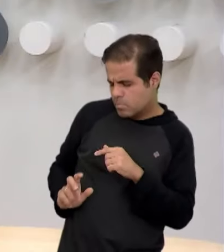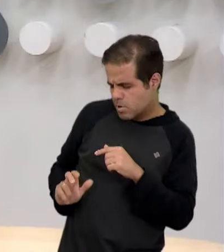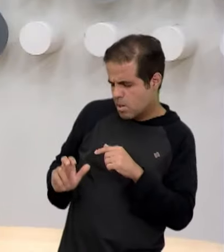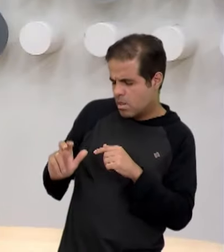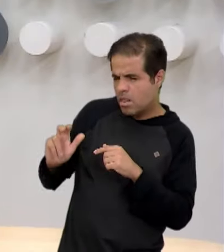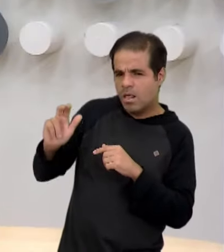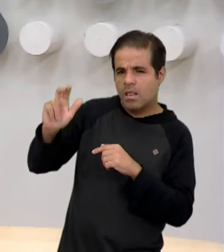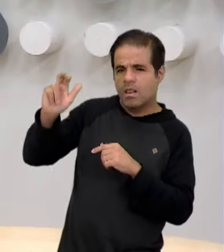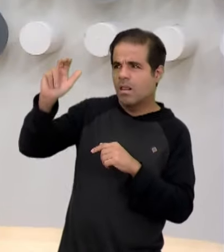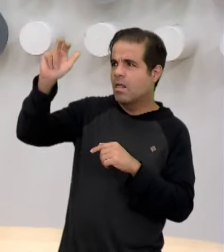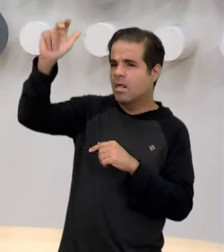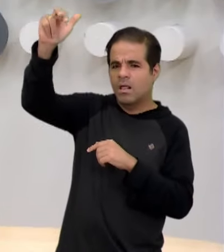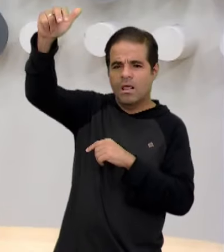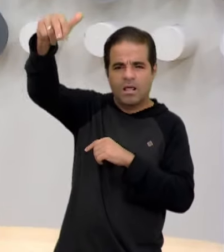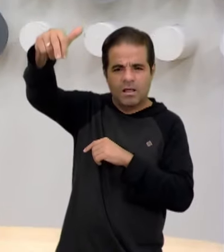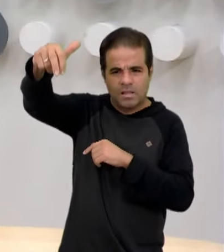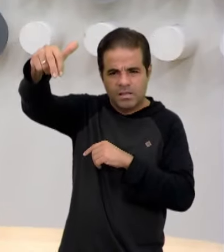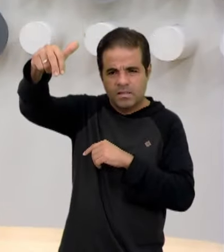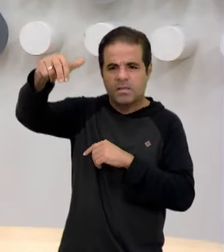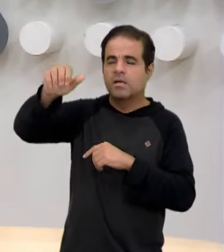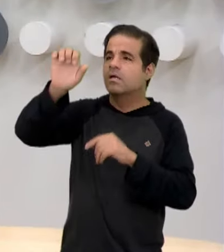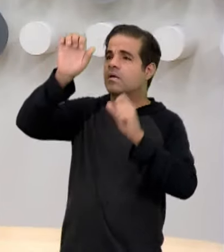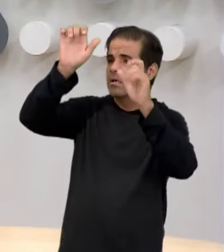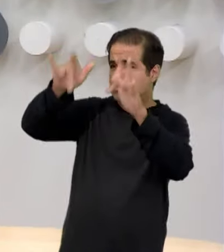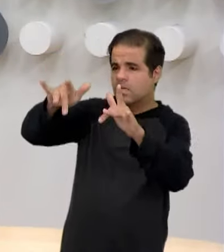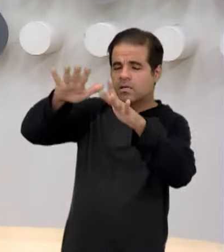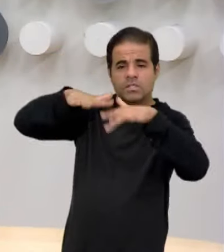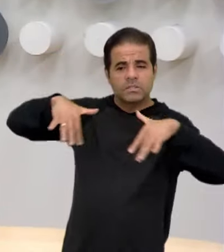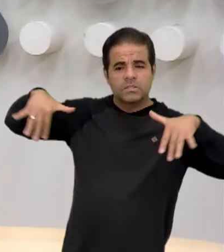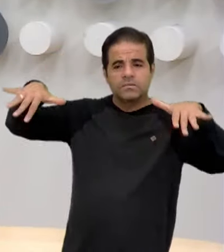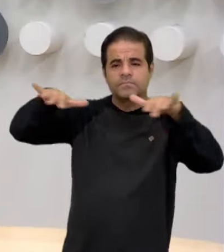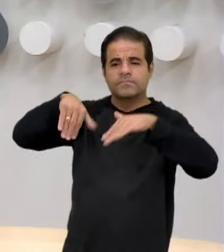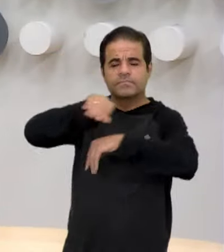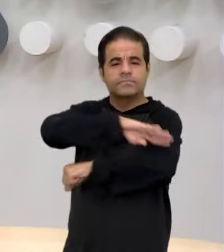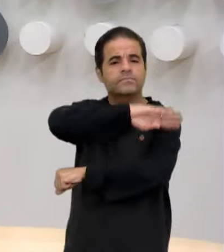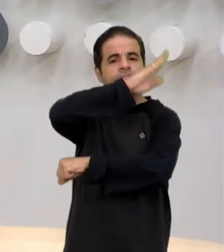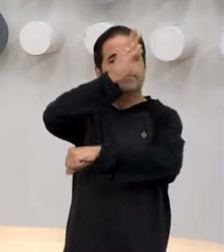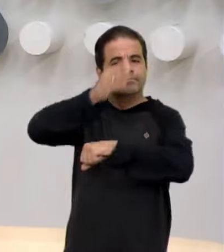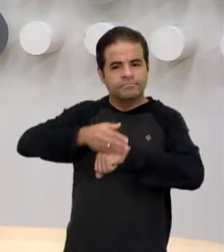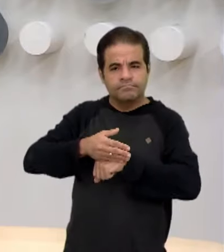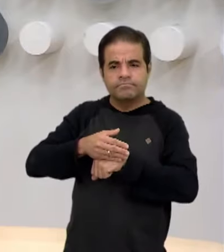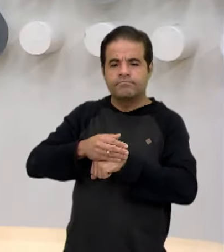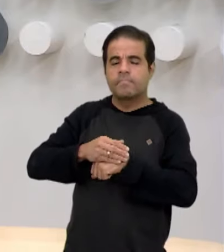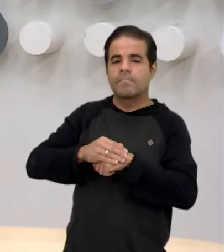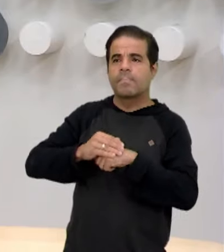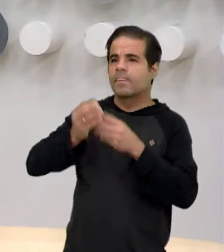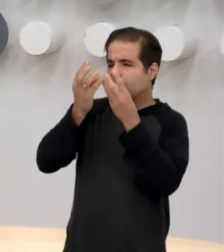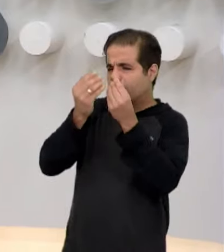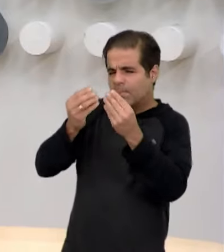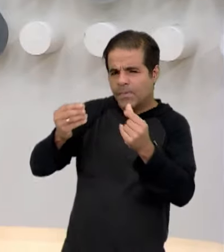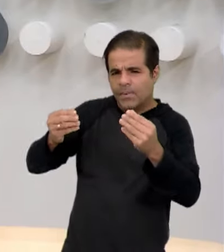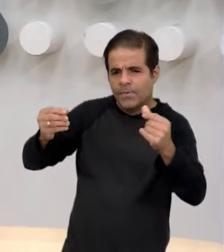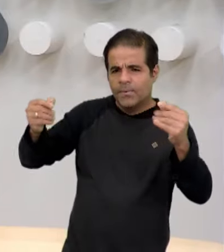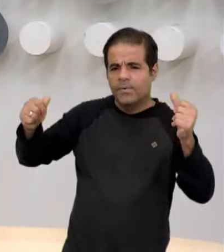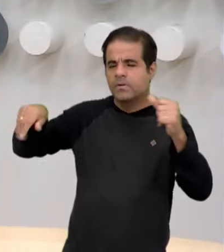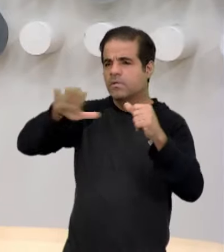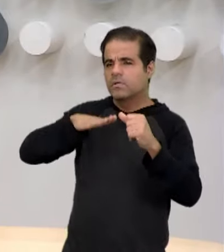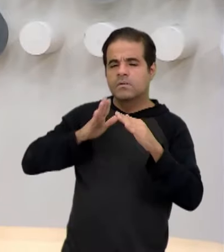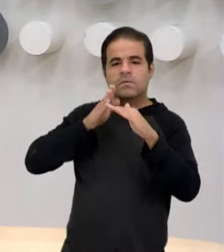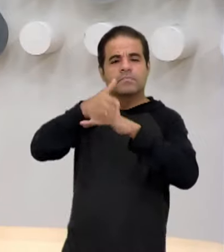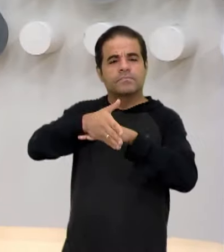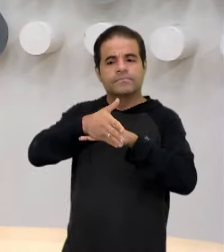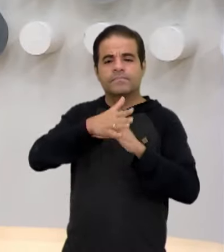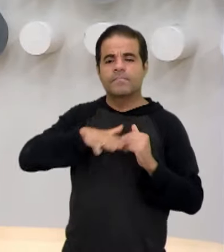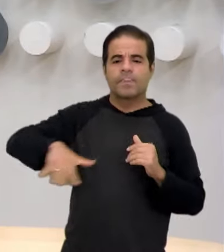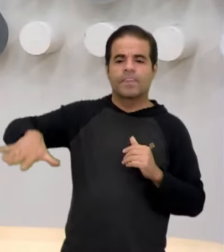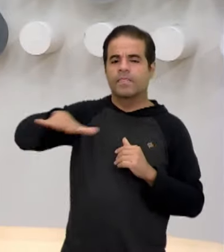topo do Everest. E eles deixam resíduos, né, deixam resquícios de sua passagem ao